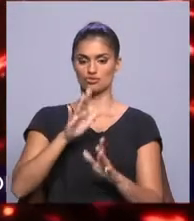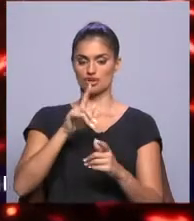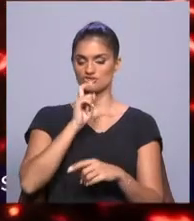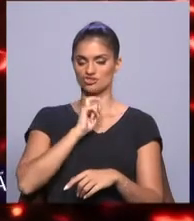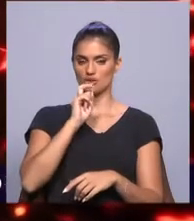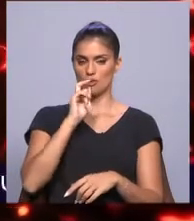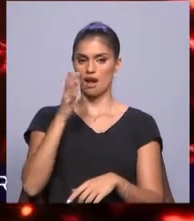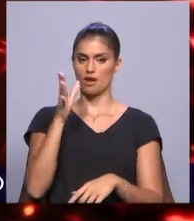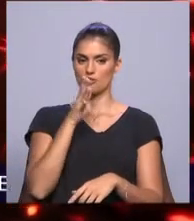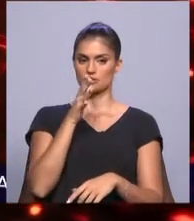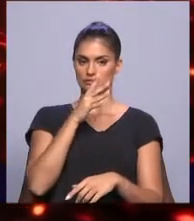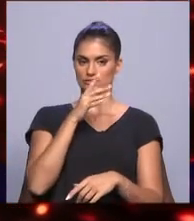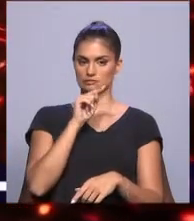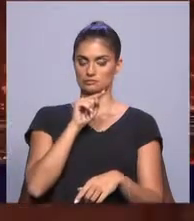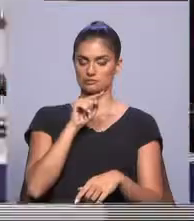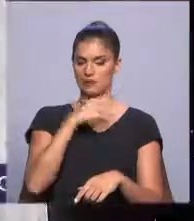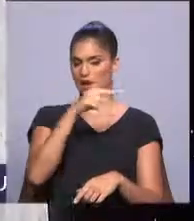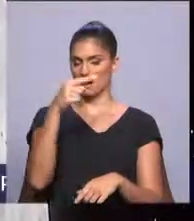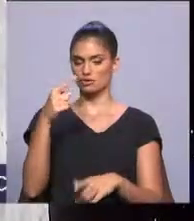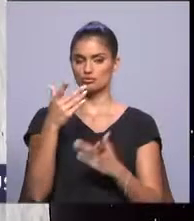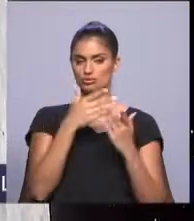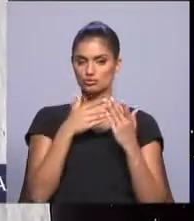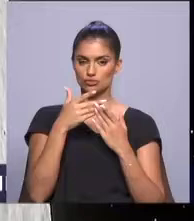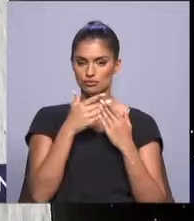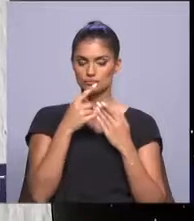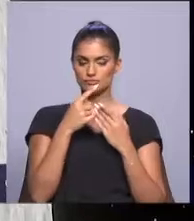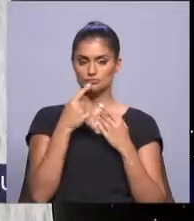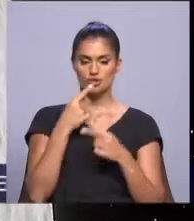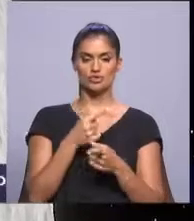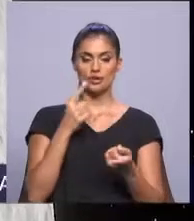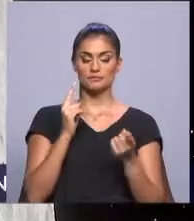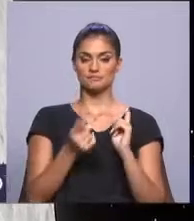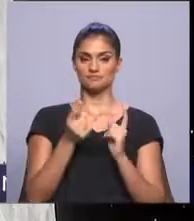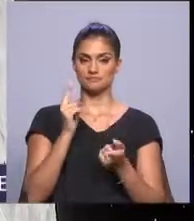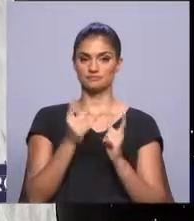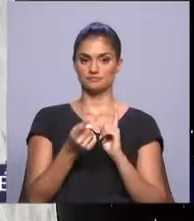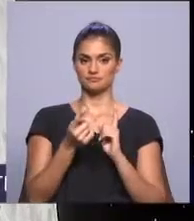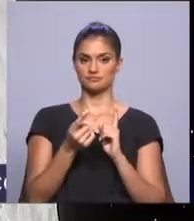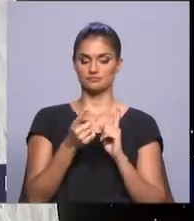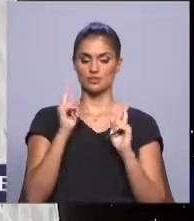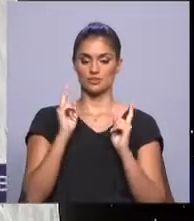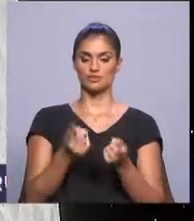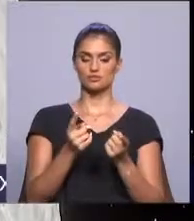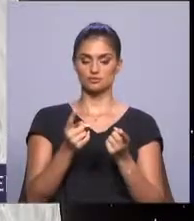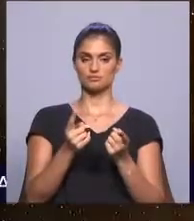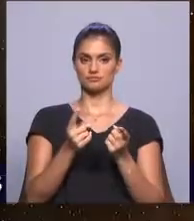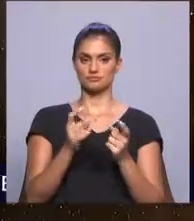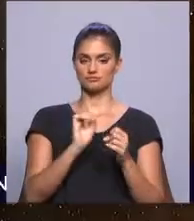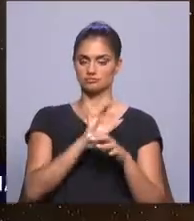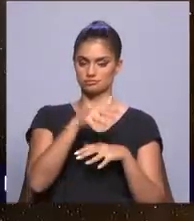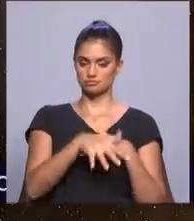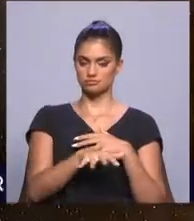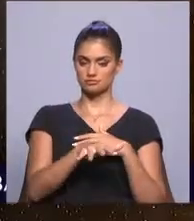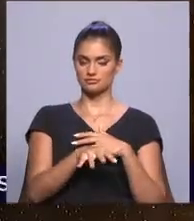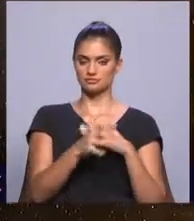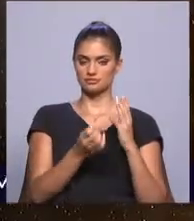água em muitas dessas crateras, mas este estudo vai mais longe. Diz que, no início, as fortes erupções vulcânicas